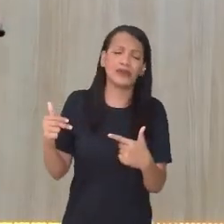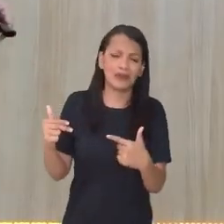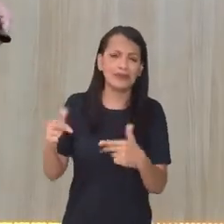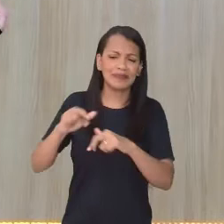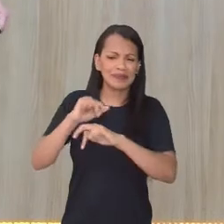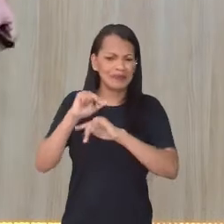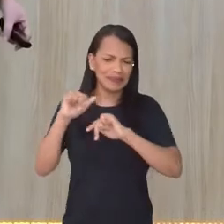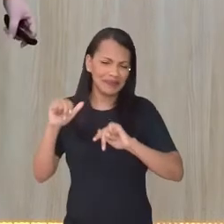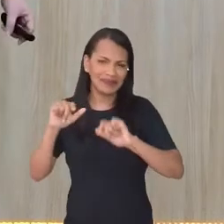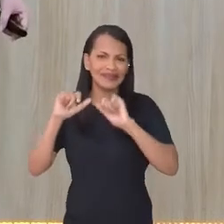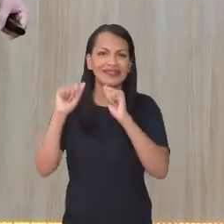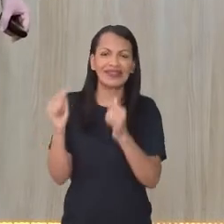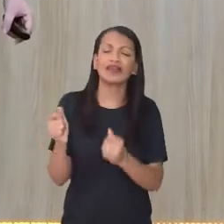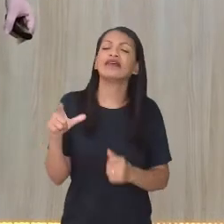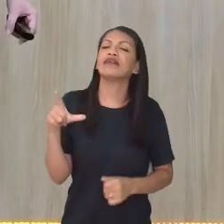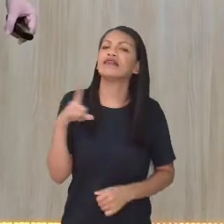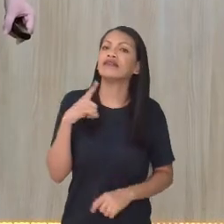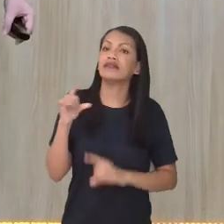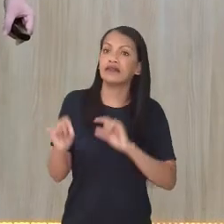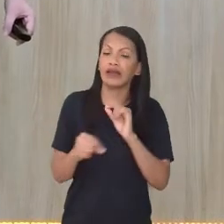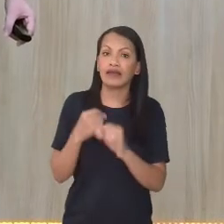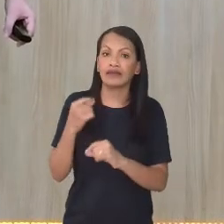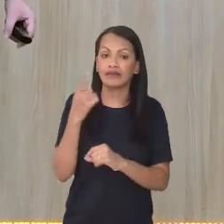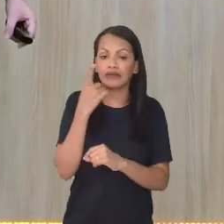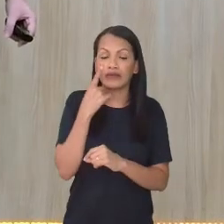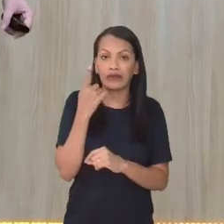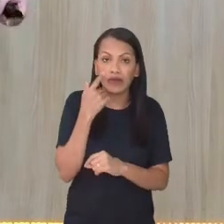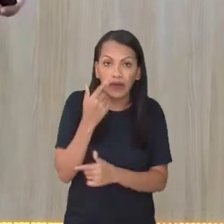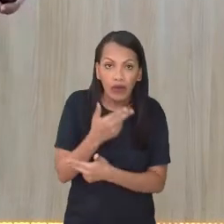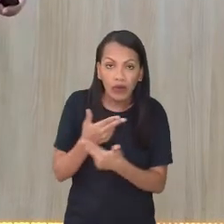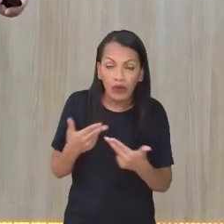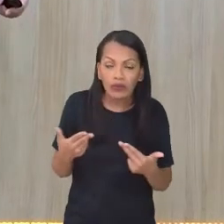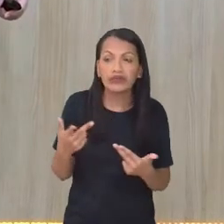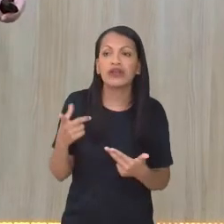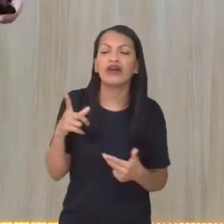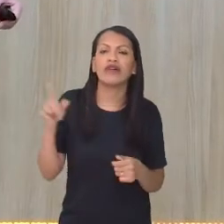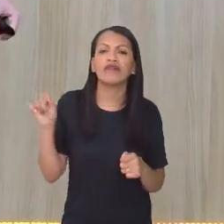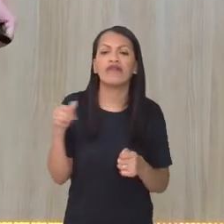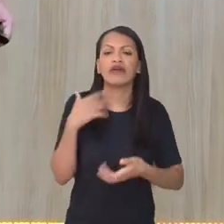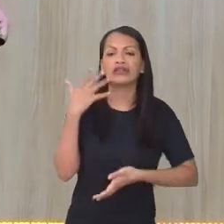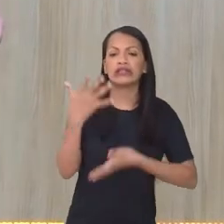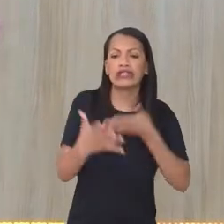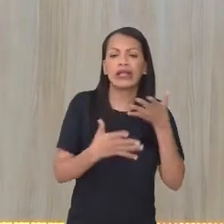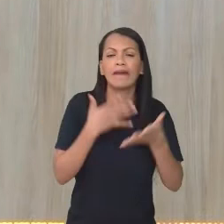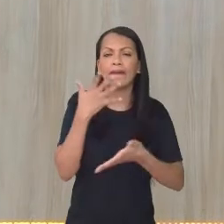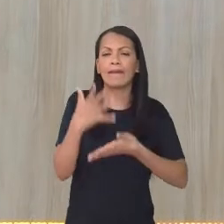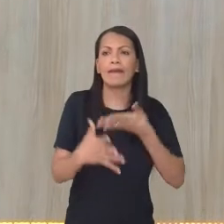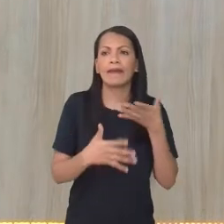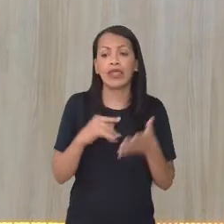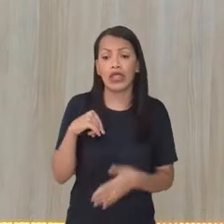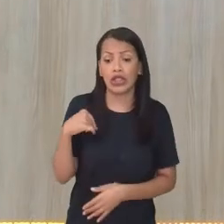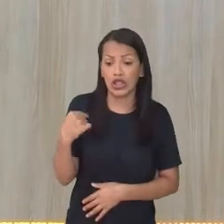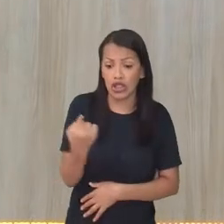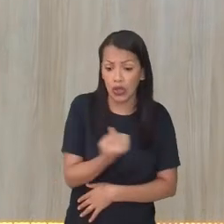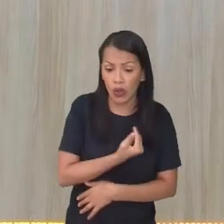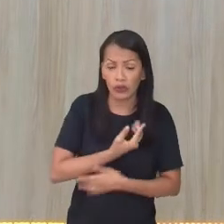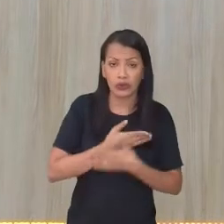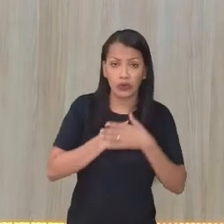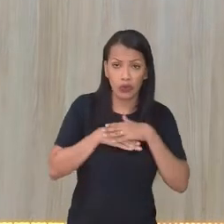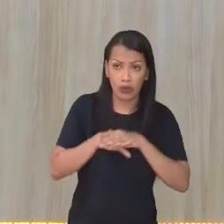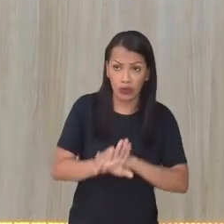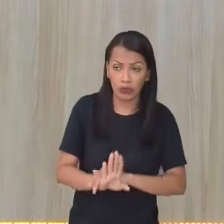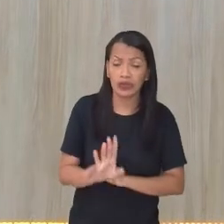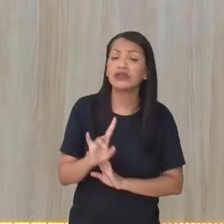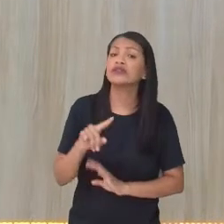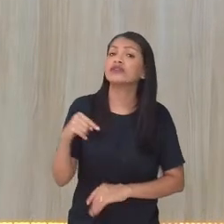lá que traz coisas que vai falar dos nossos costumes,